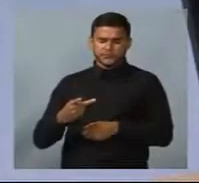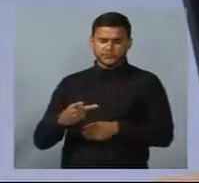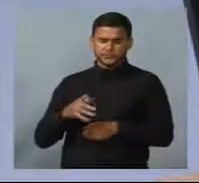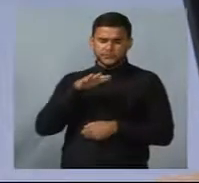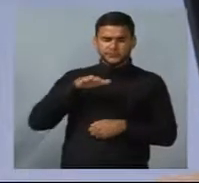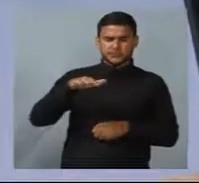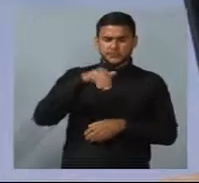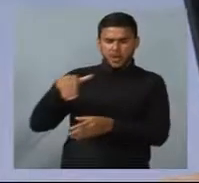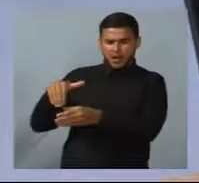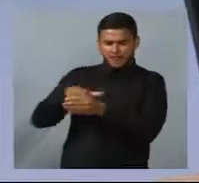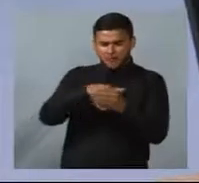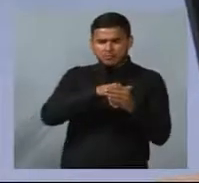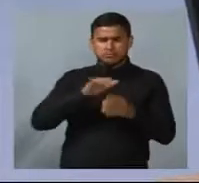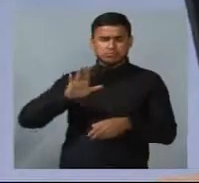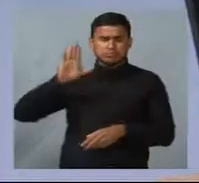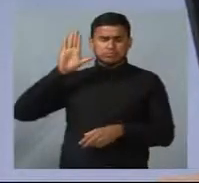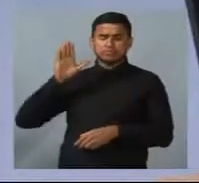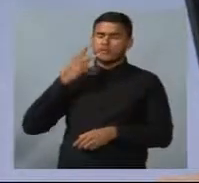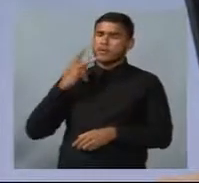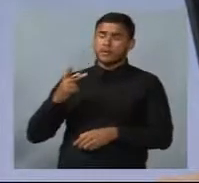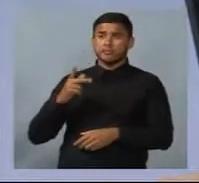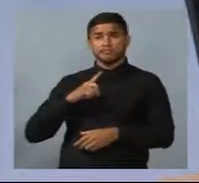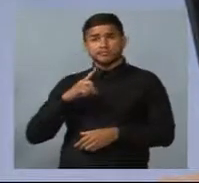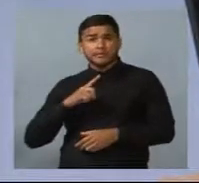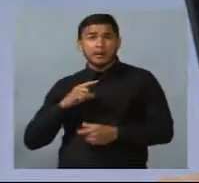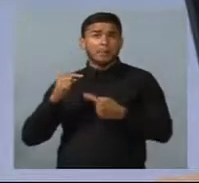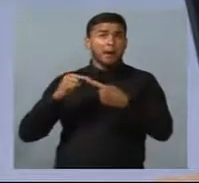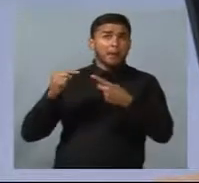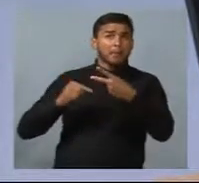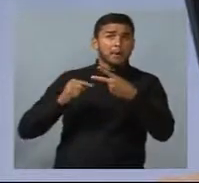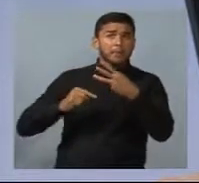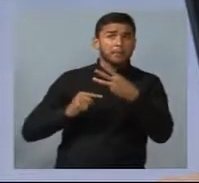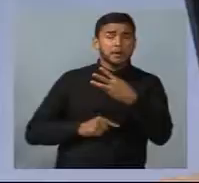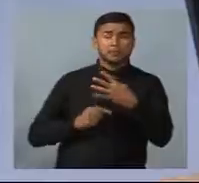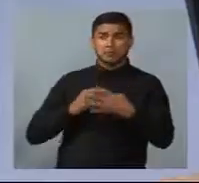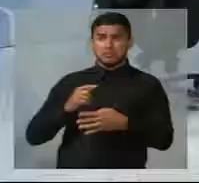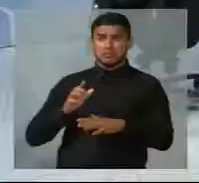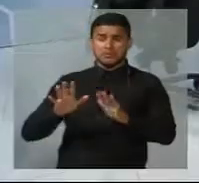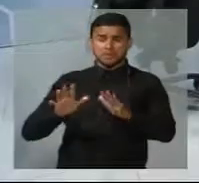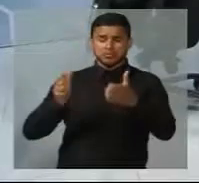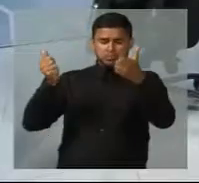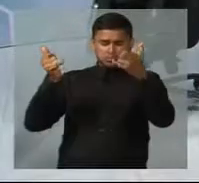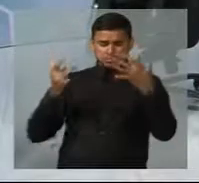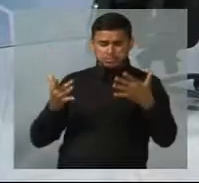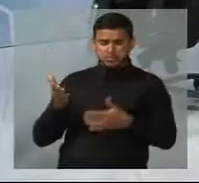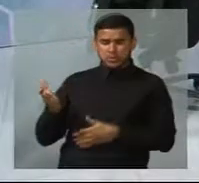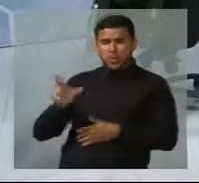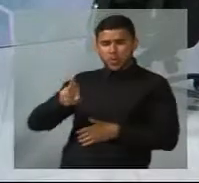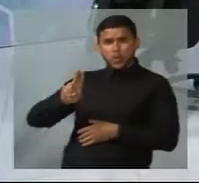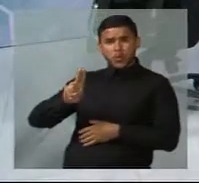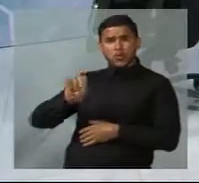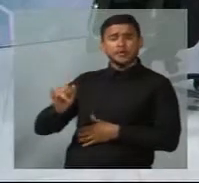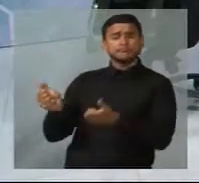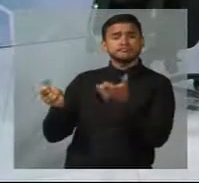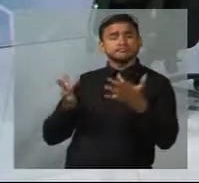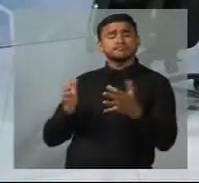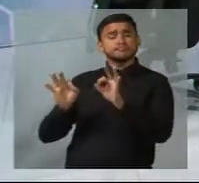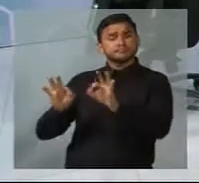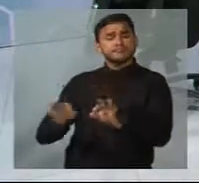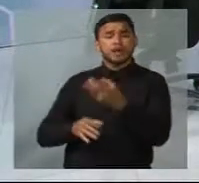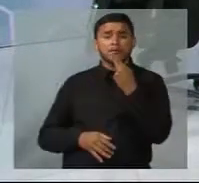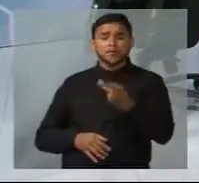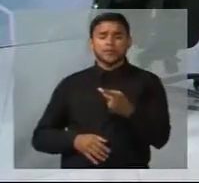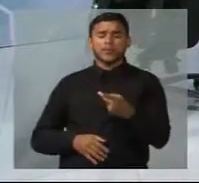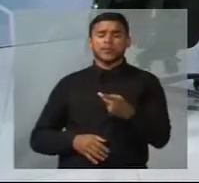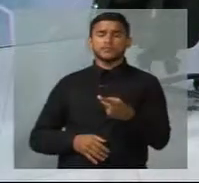Porque, a rigor, embora existam todas essas alternativas que o professor Rui Martinho fez muito bem ao colocar, mas o fato é que o cenário você